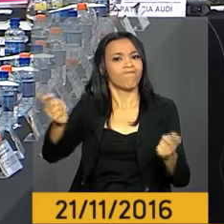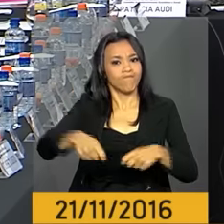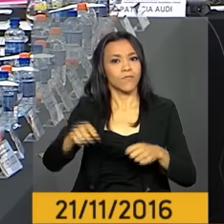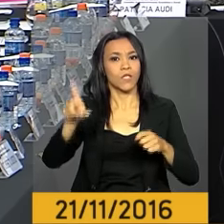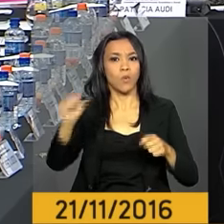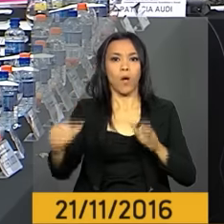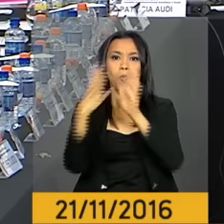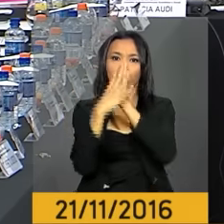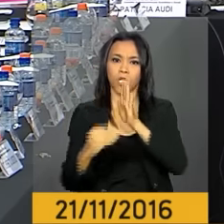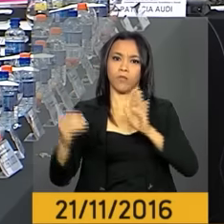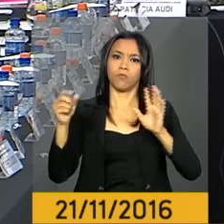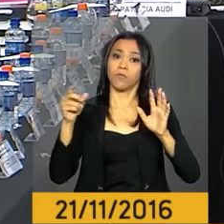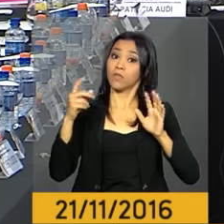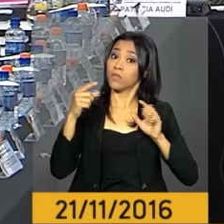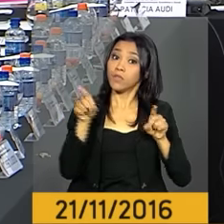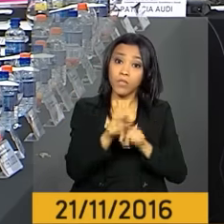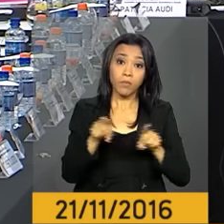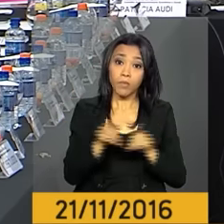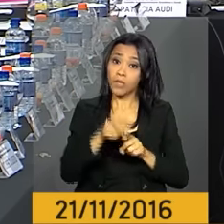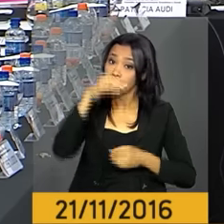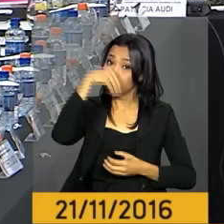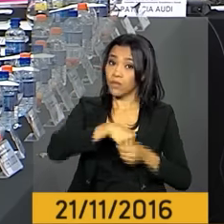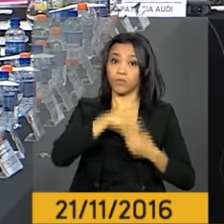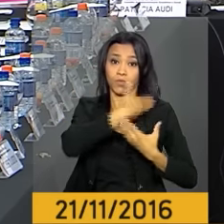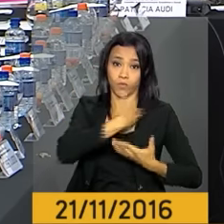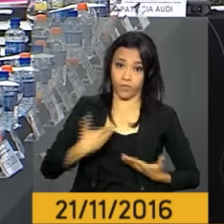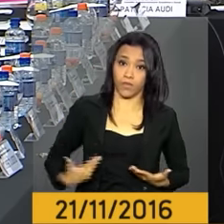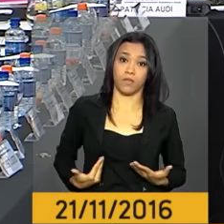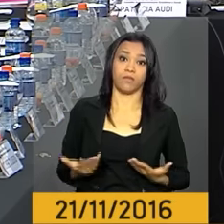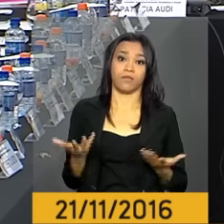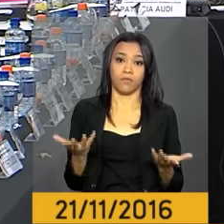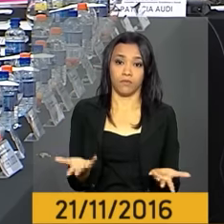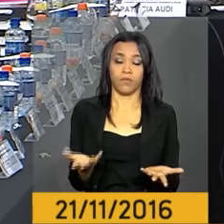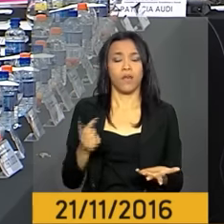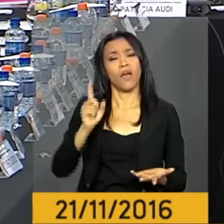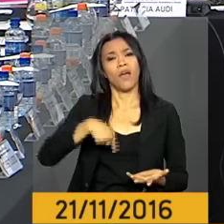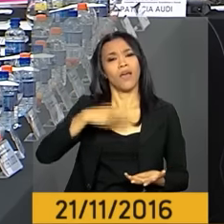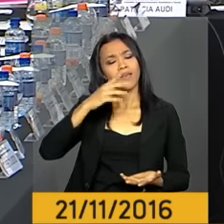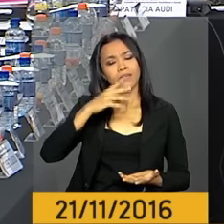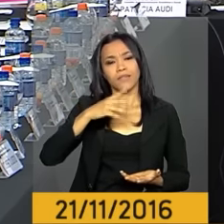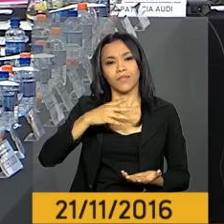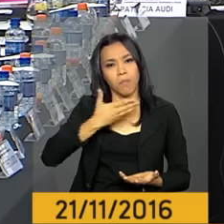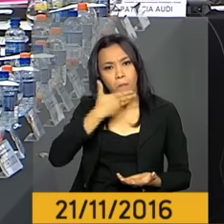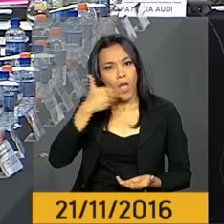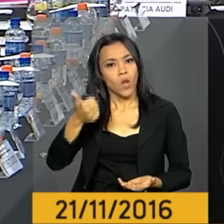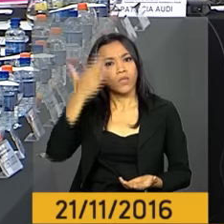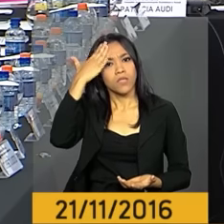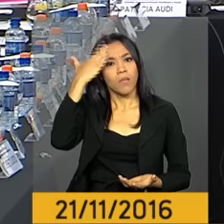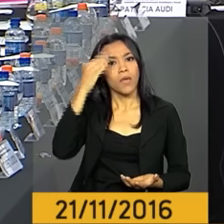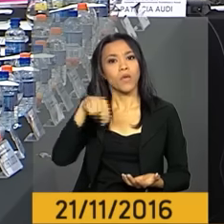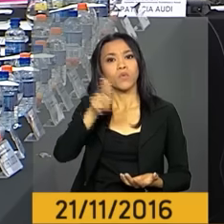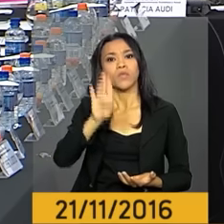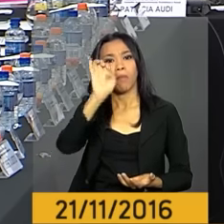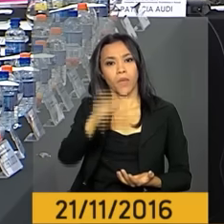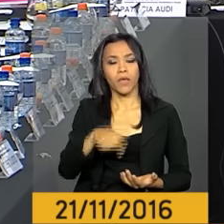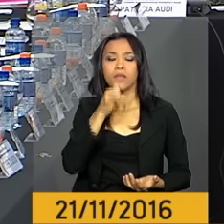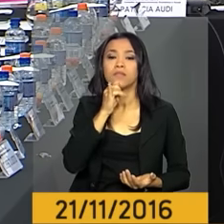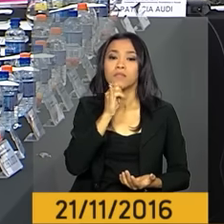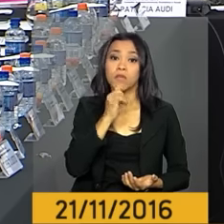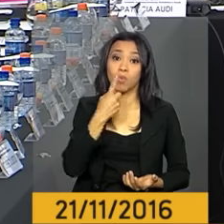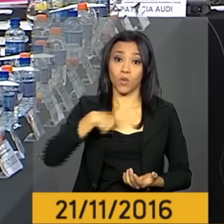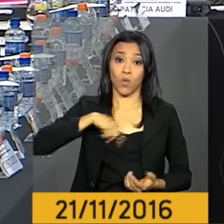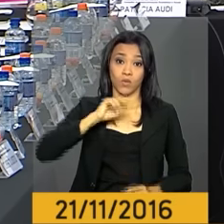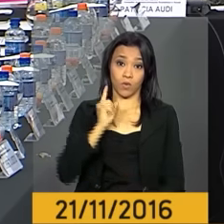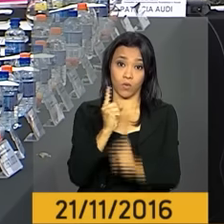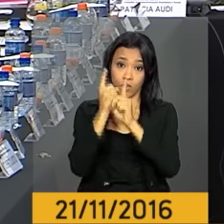mesmo vigor ao funcionamento do Estado. É fundamental que gastemos melhor. Exemplo disso, nós